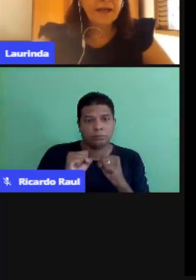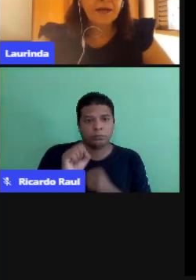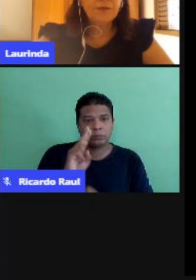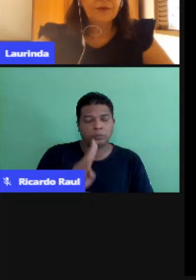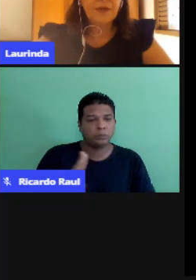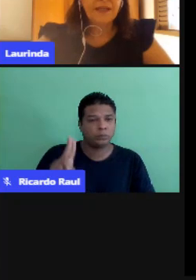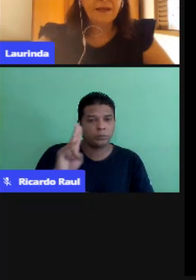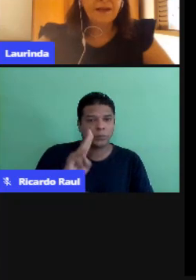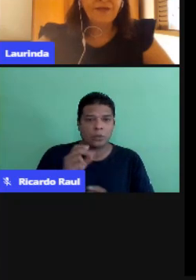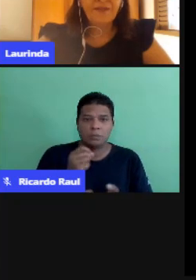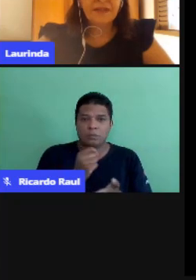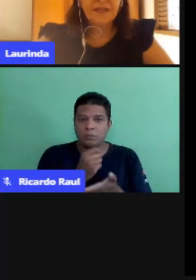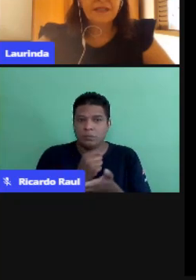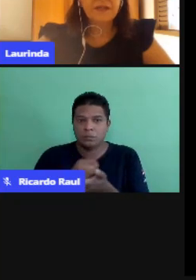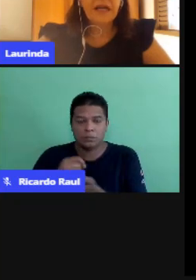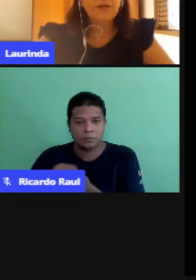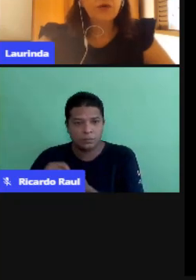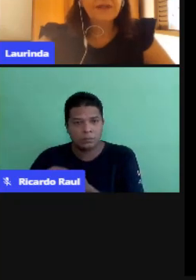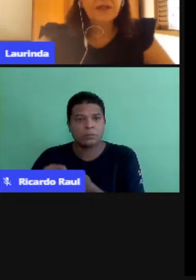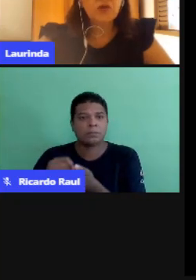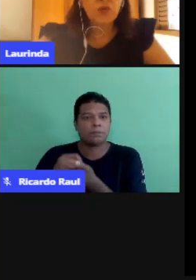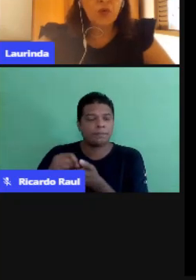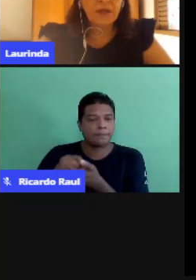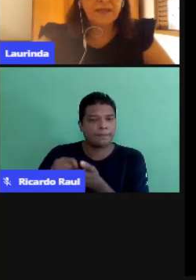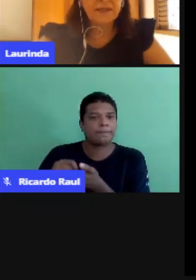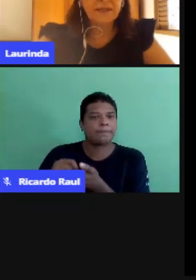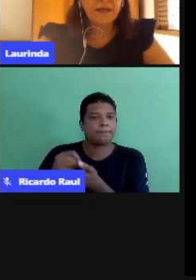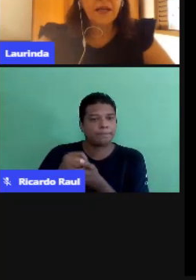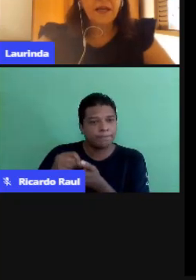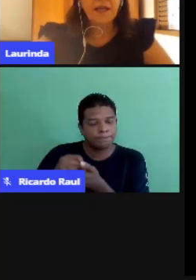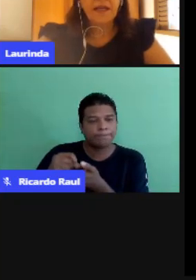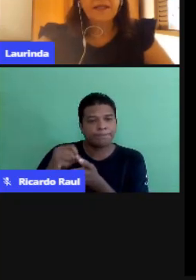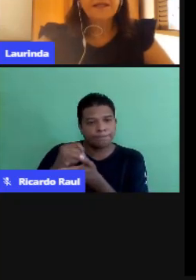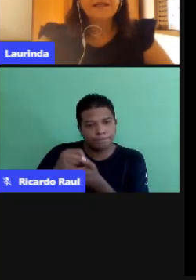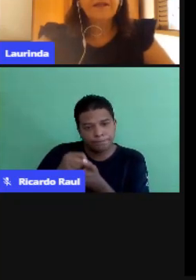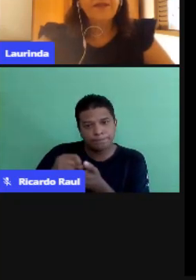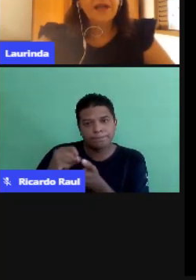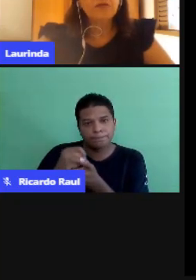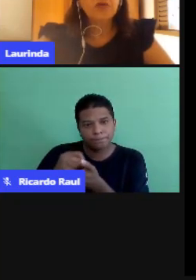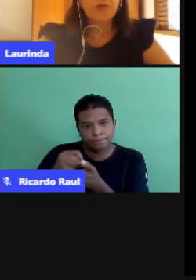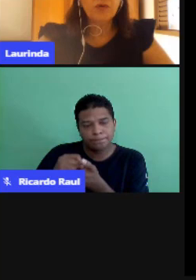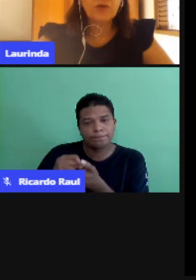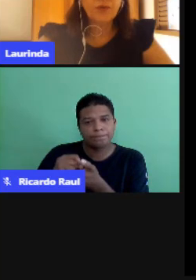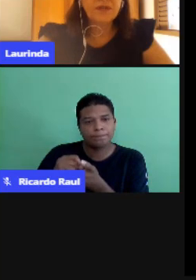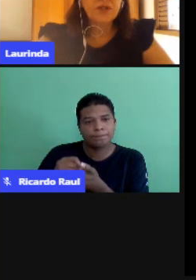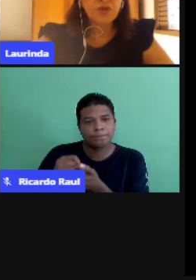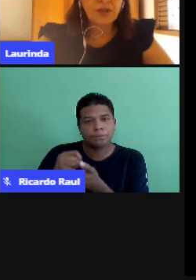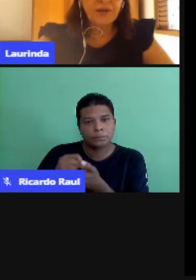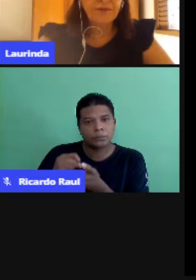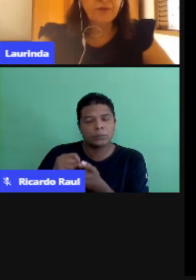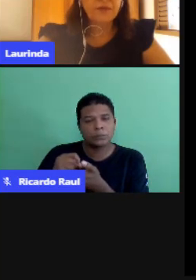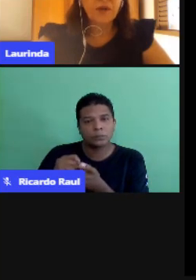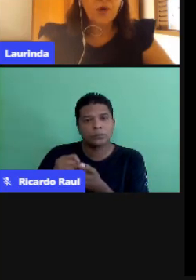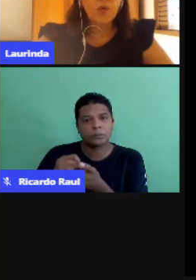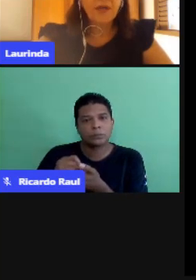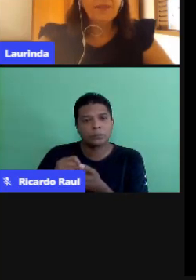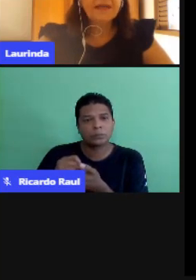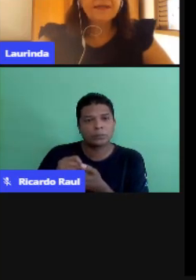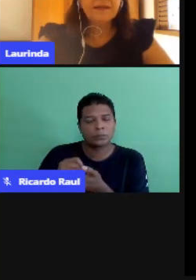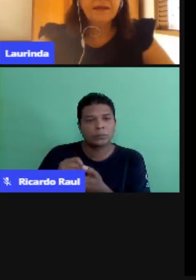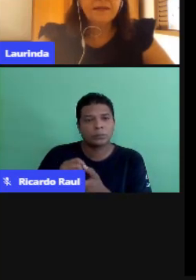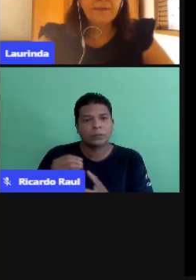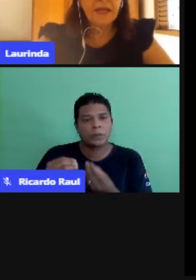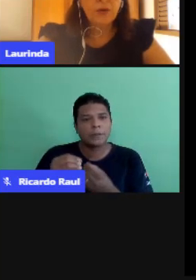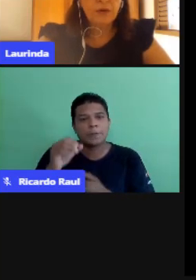um caderno, que ele vai fazer as anotações, descrevendo os pontos positivos, o